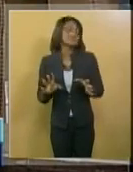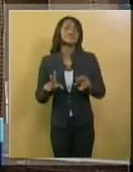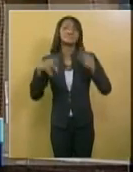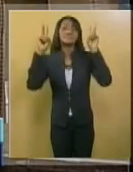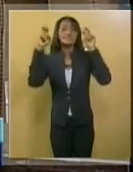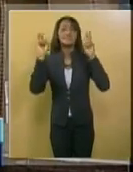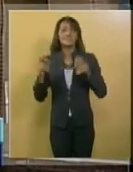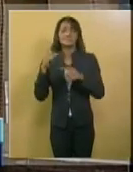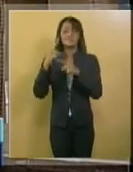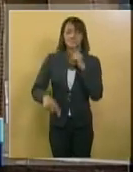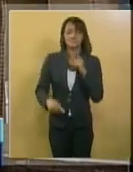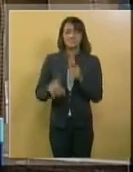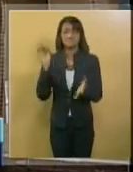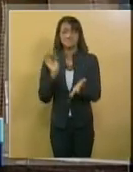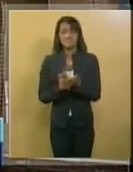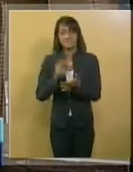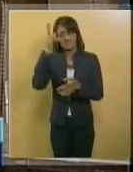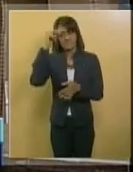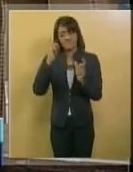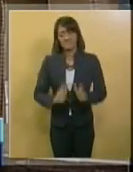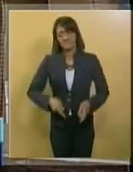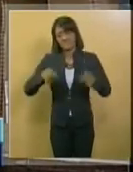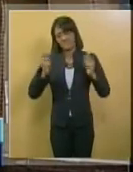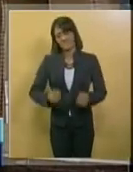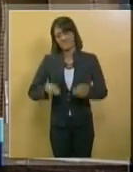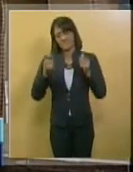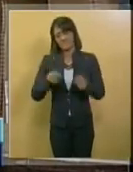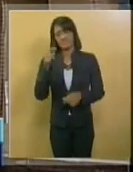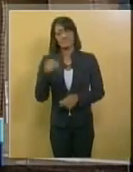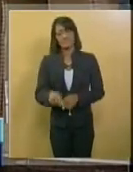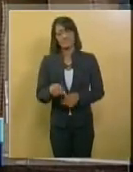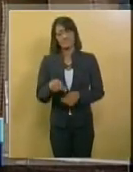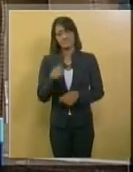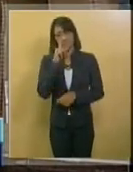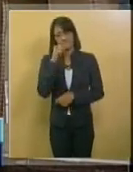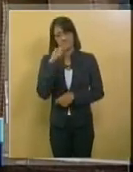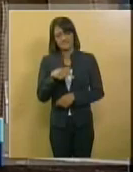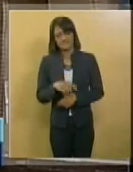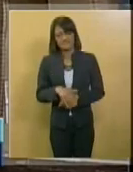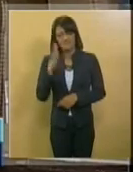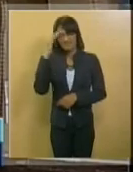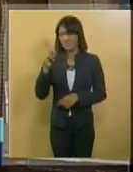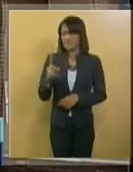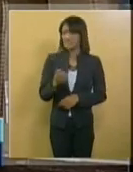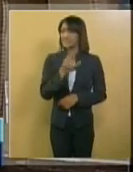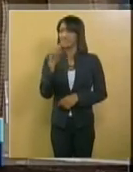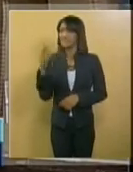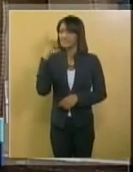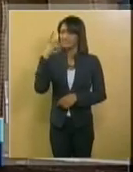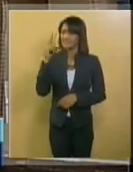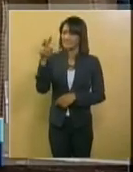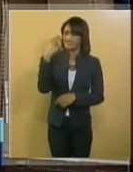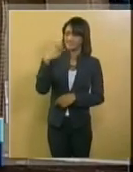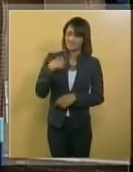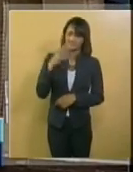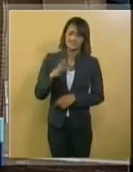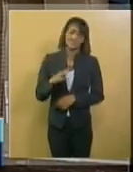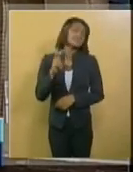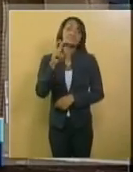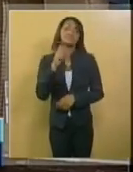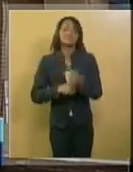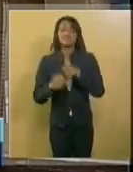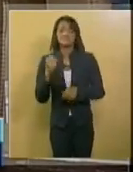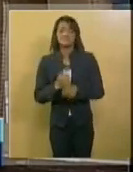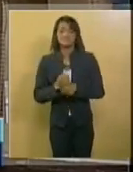da retirada gradativa de carroças aqui no município. Eu não sei quantos deputados já me viu antes, mas há 5 anos eu